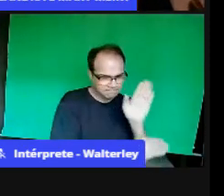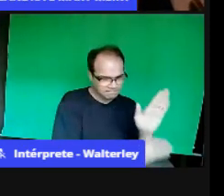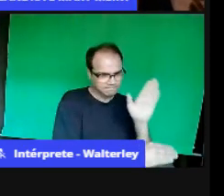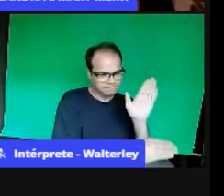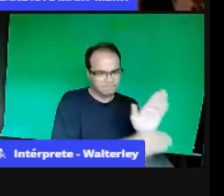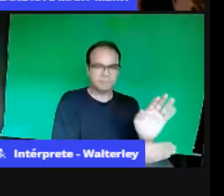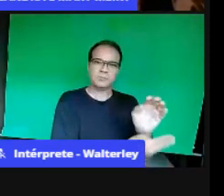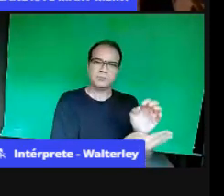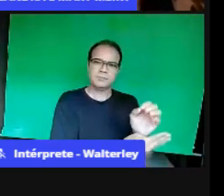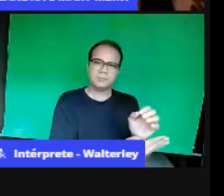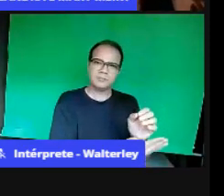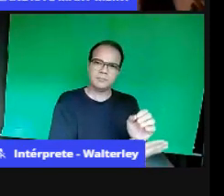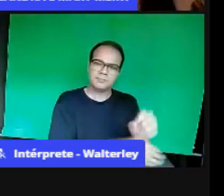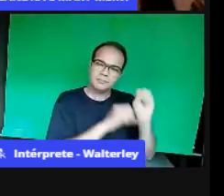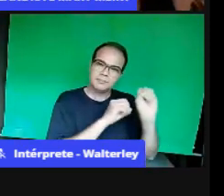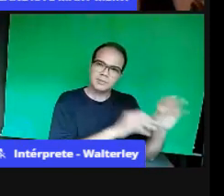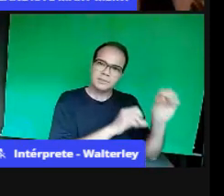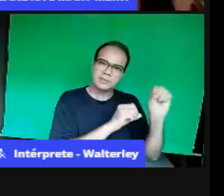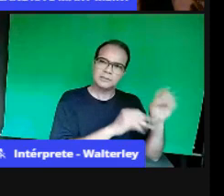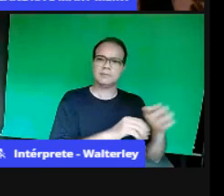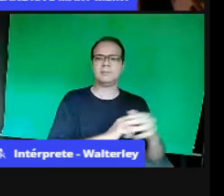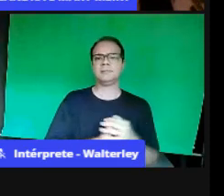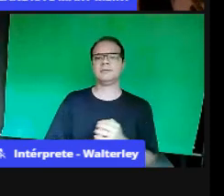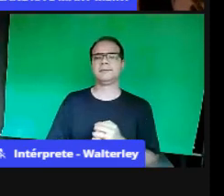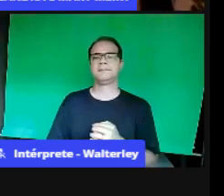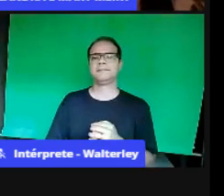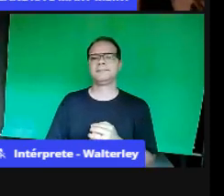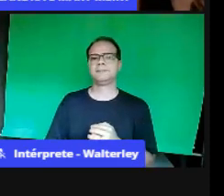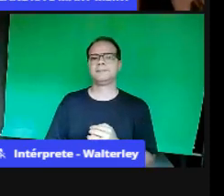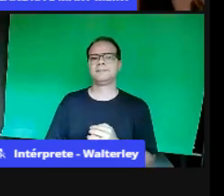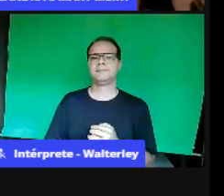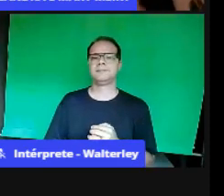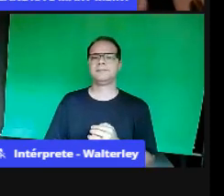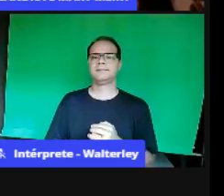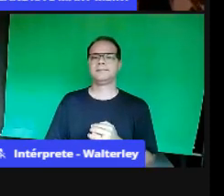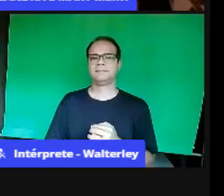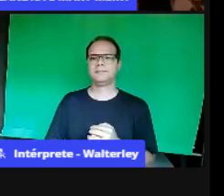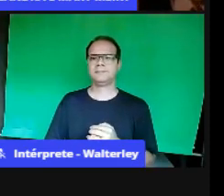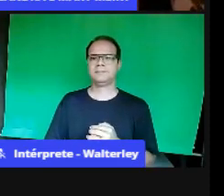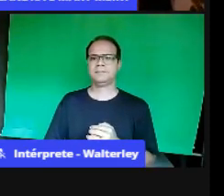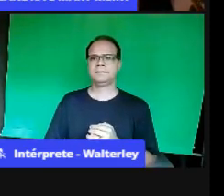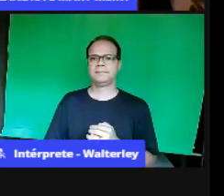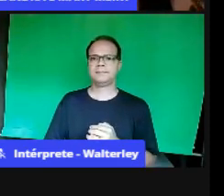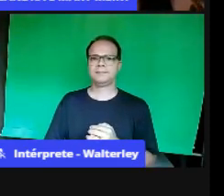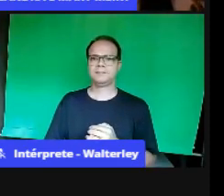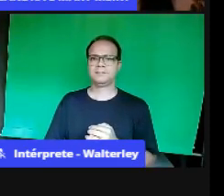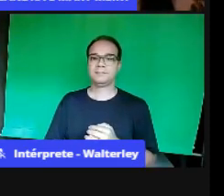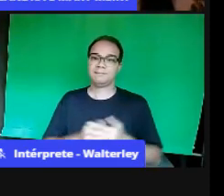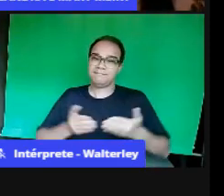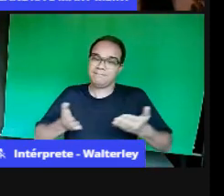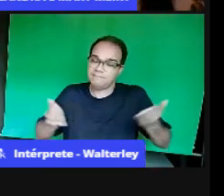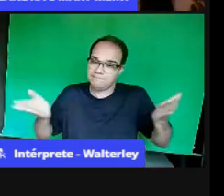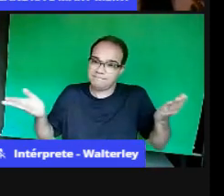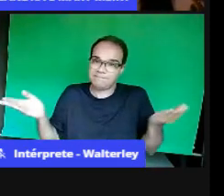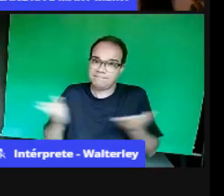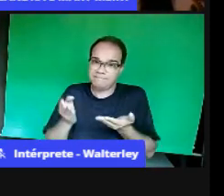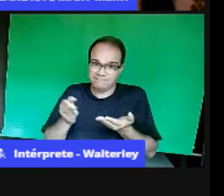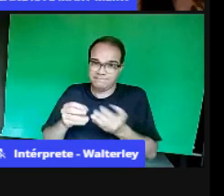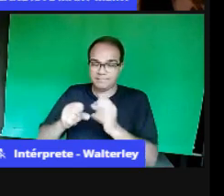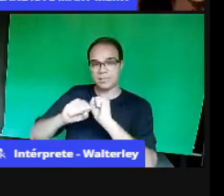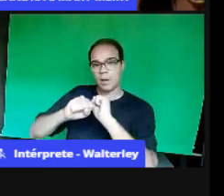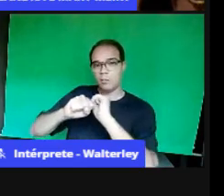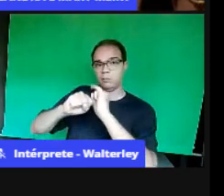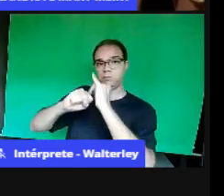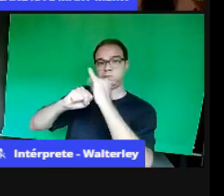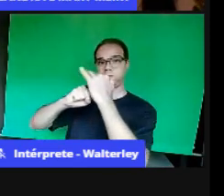que a gente garante aí que isso pode ser refeito, né? Nesse momento da pandemia, a gente